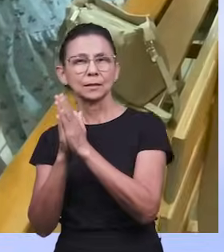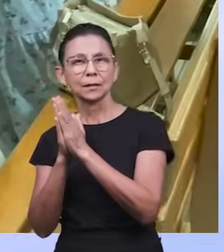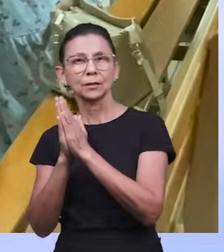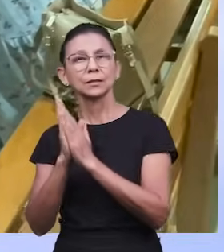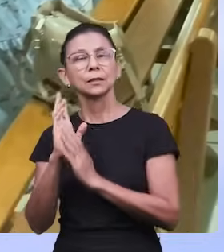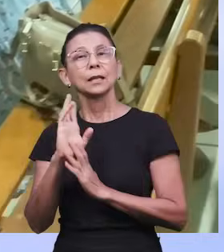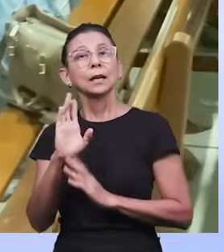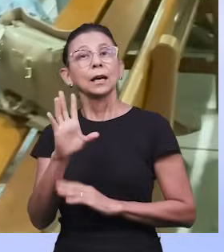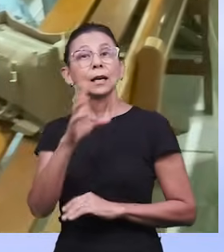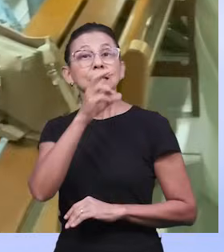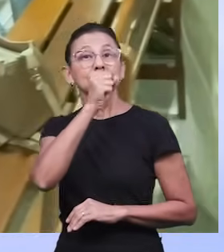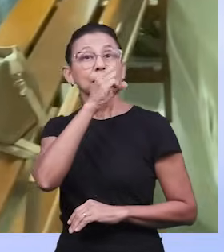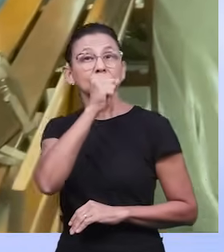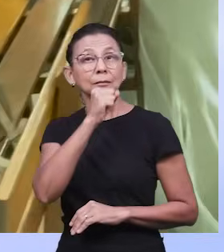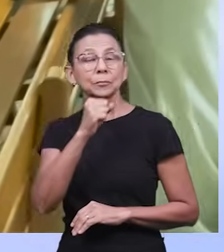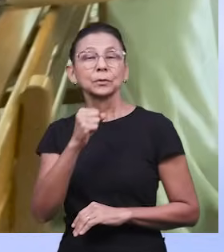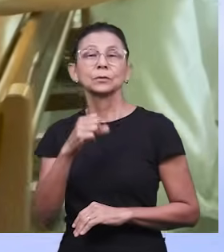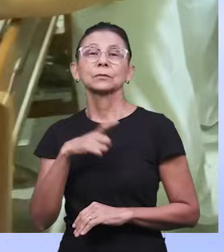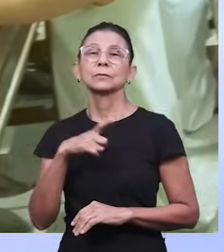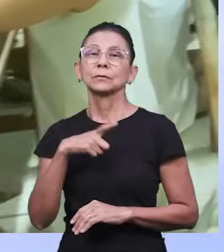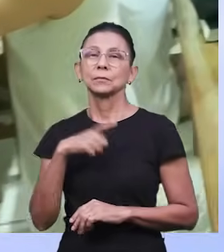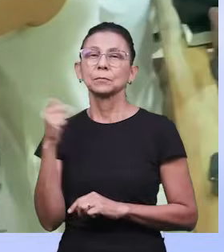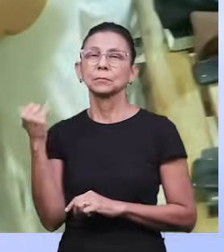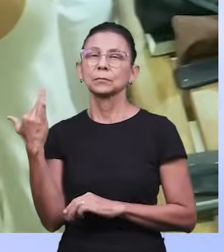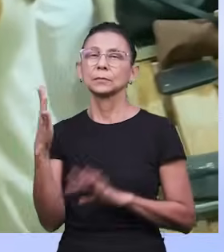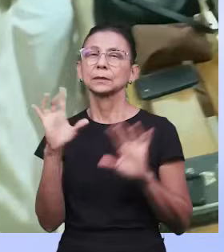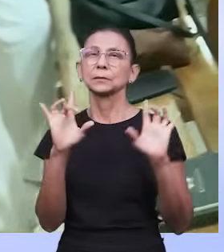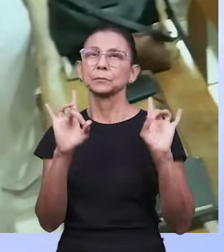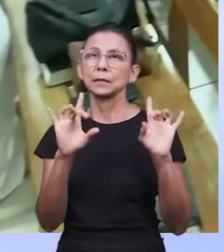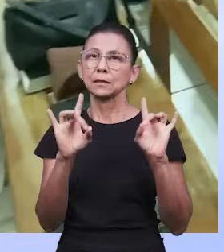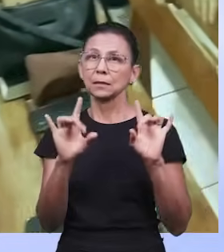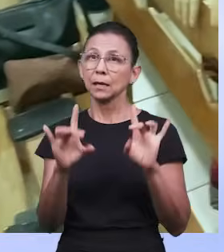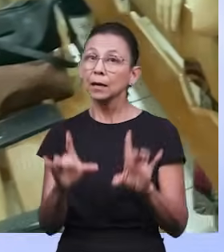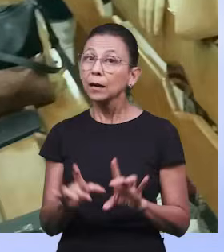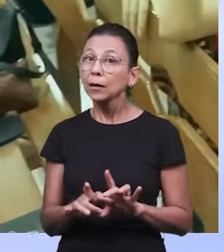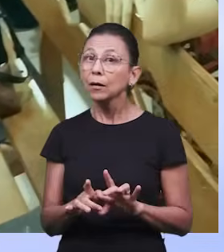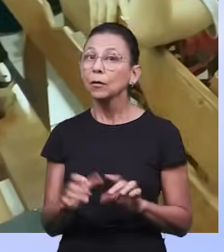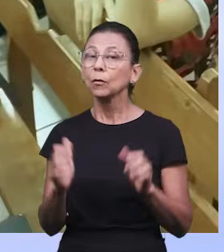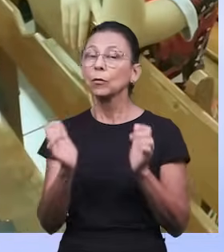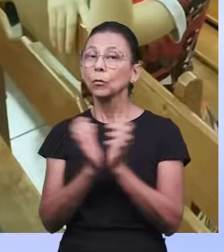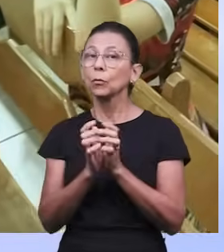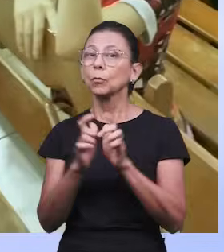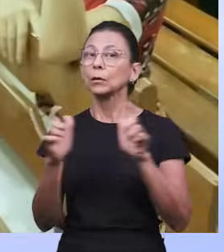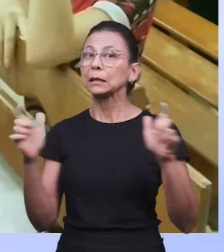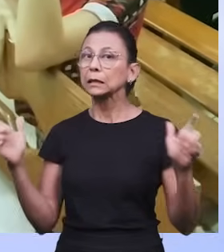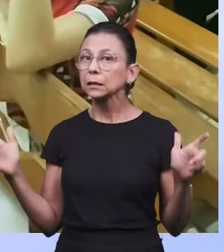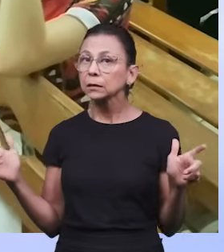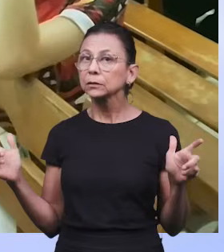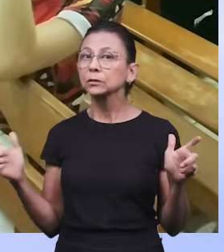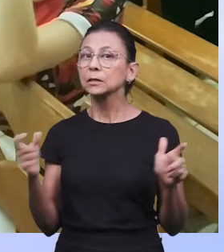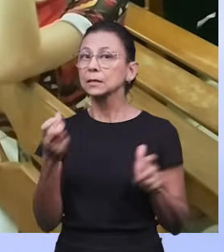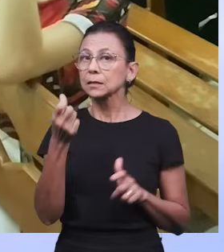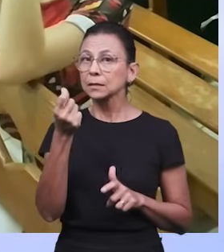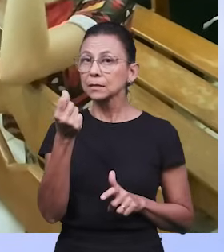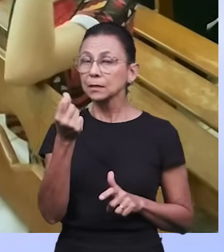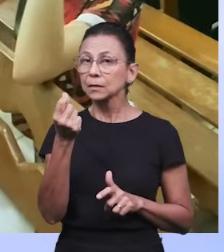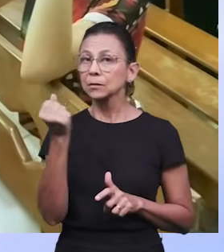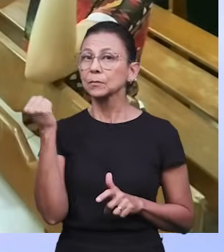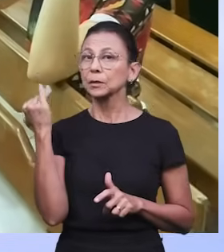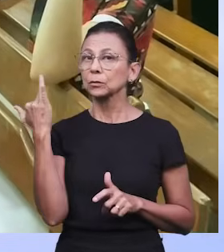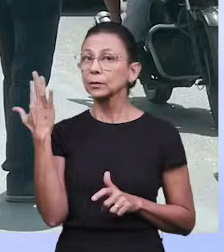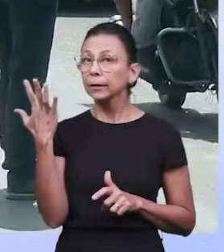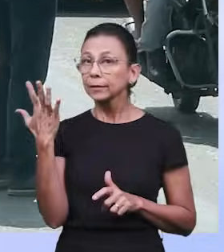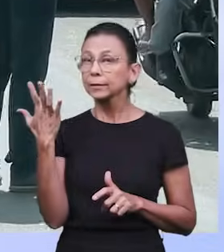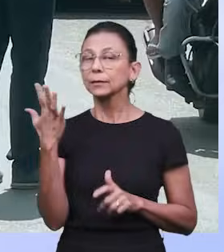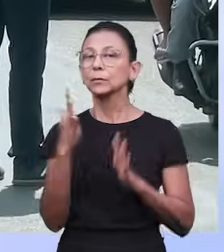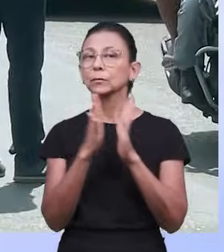fizemos no sábado uma madrugada especial, onde muitos irmãos estiveram presentes, desde 6 horas da manhã ali, né, glorificando o nome do Senhor.